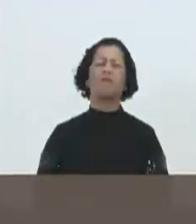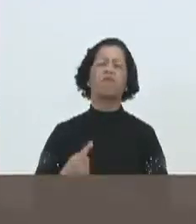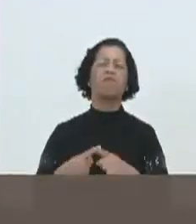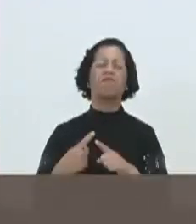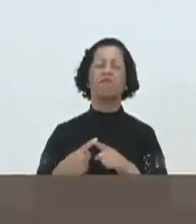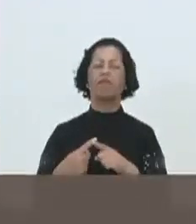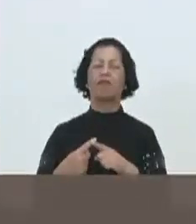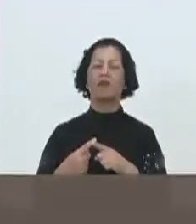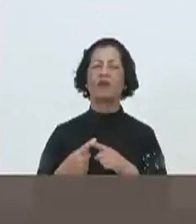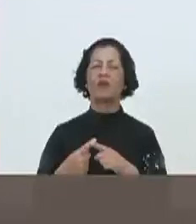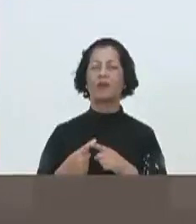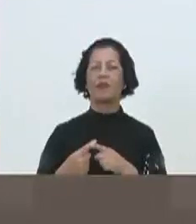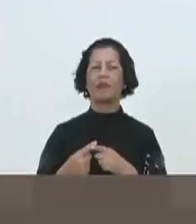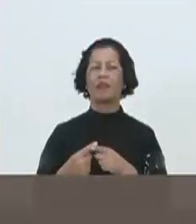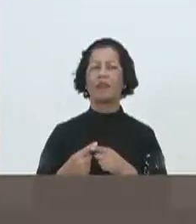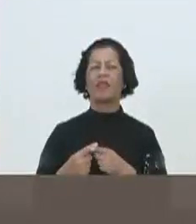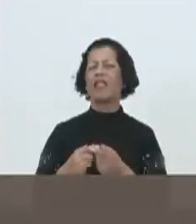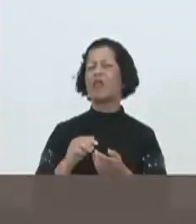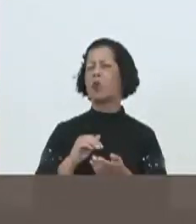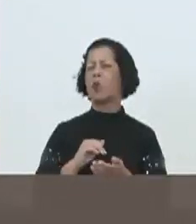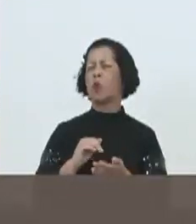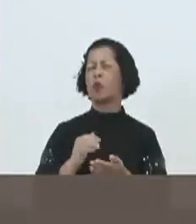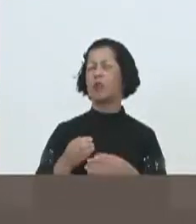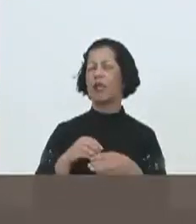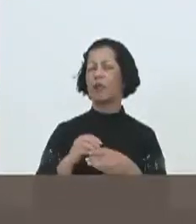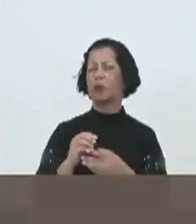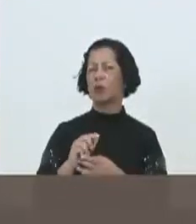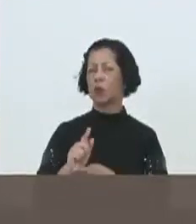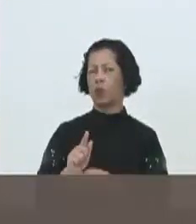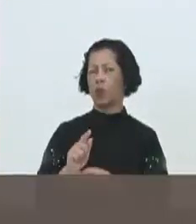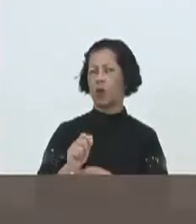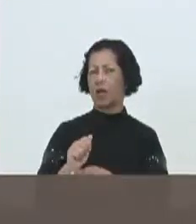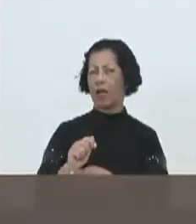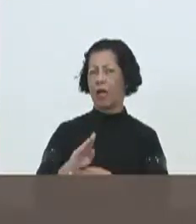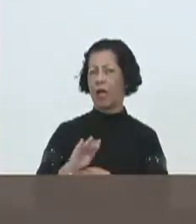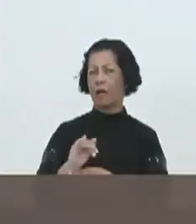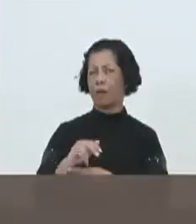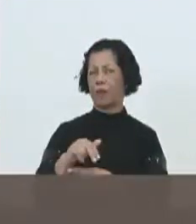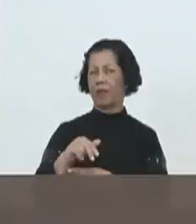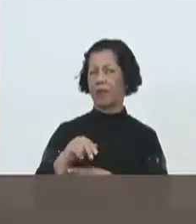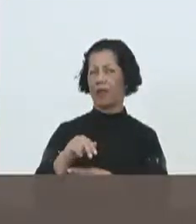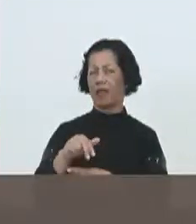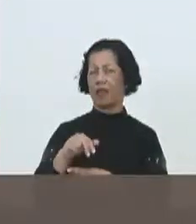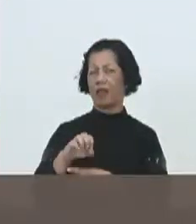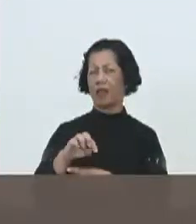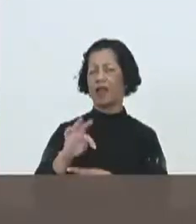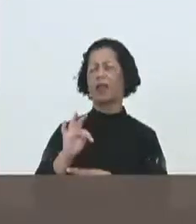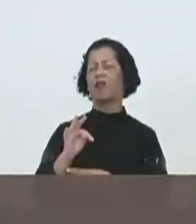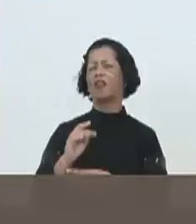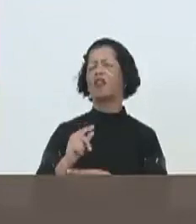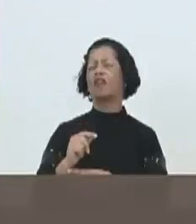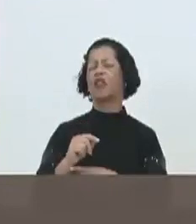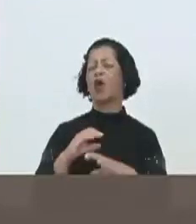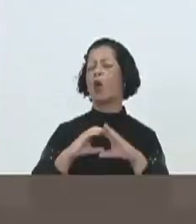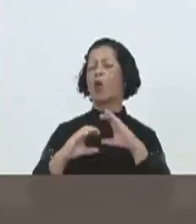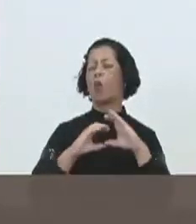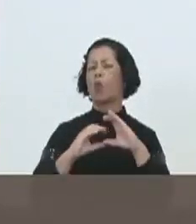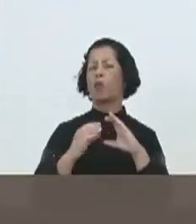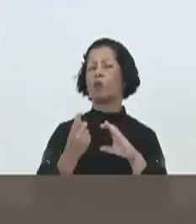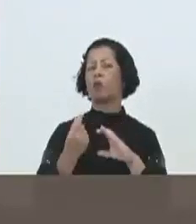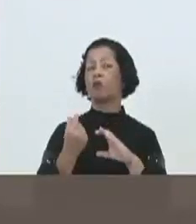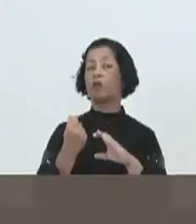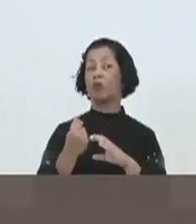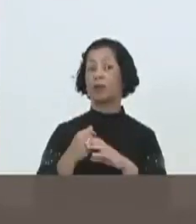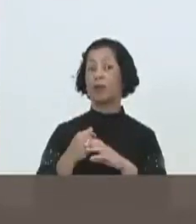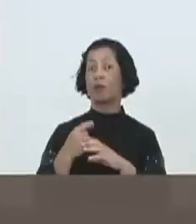o eh é no gabinete que tá o gasto da comunicação de tá o gasto da comunicação porque eu vejo muita